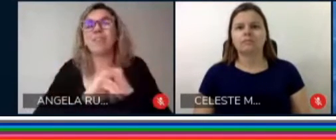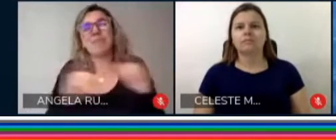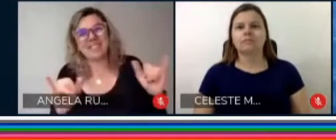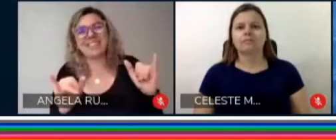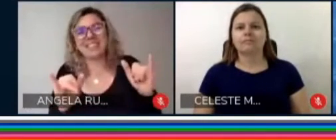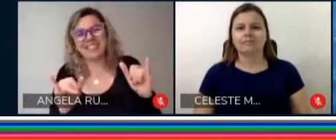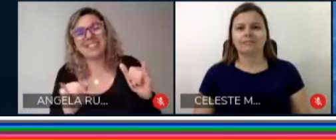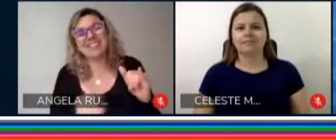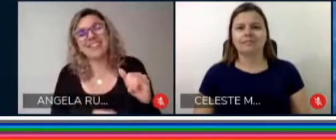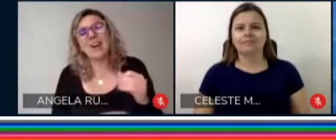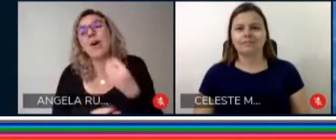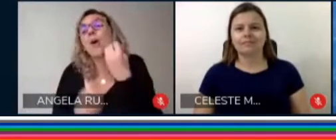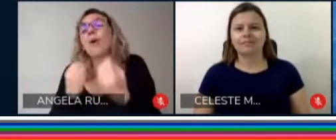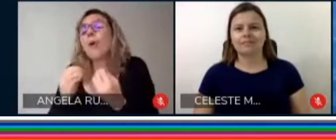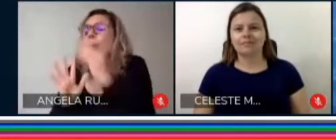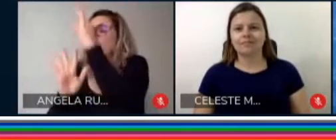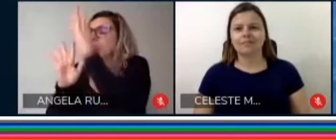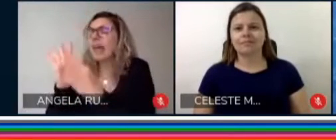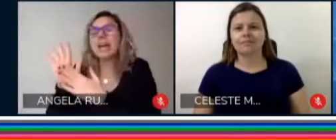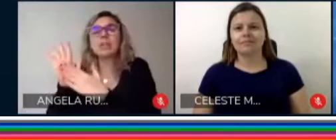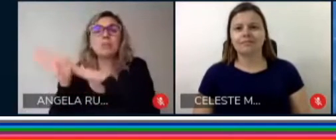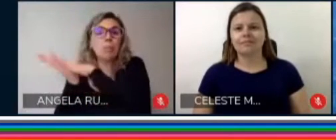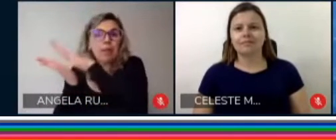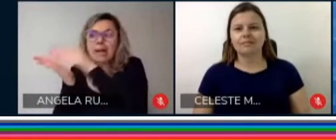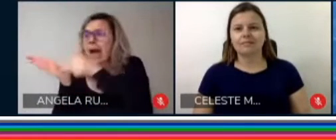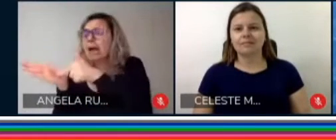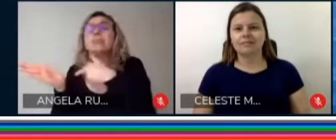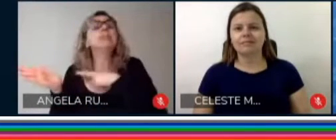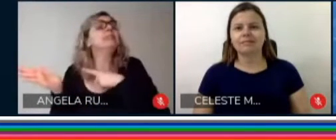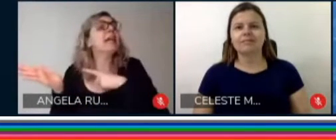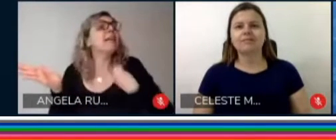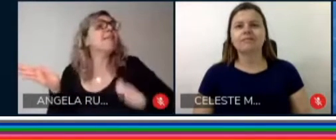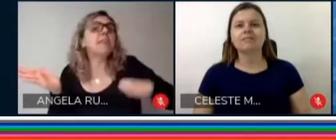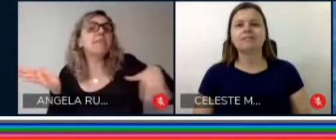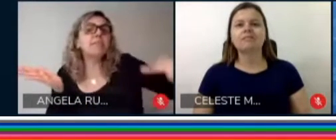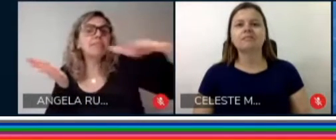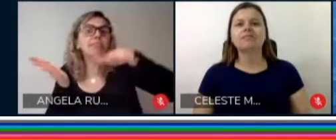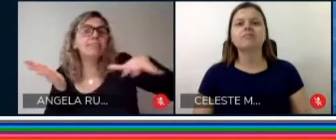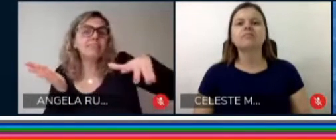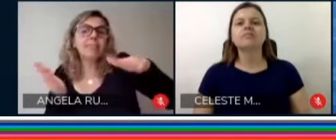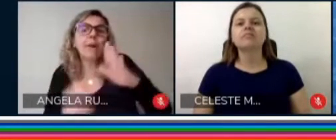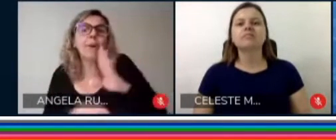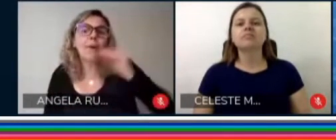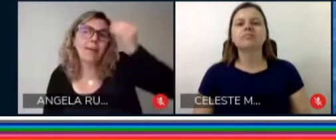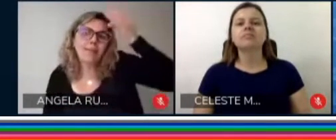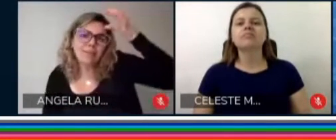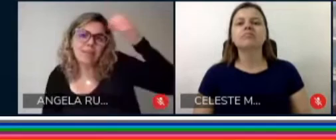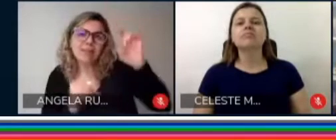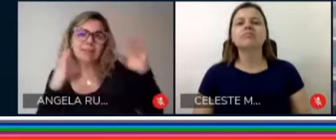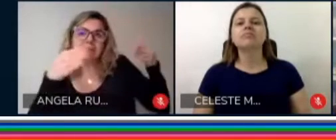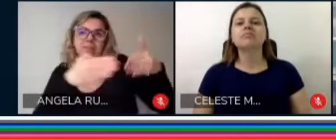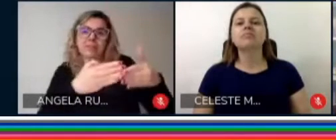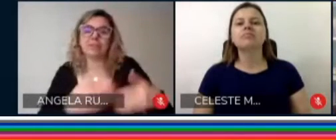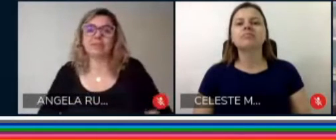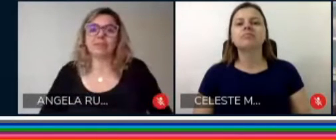né? Sobre como aquela informação está participando daquela área de conhecimento específica.